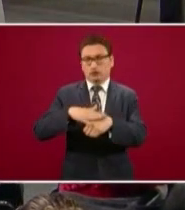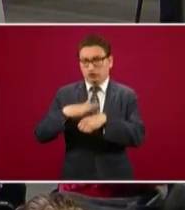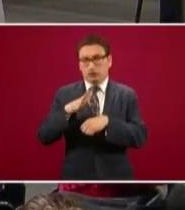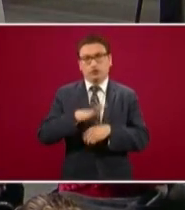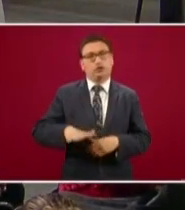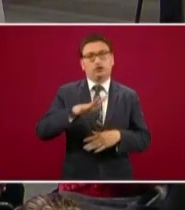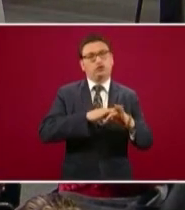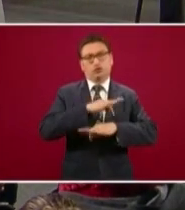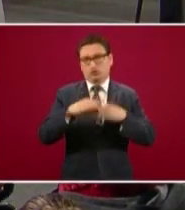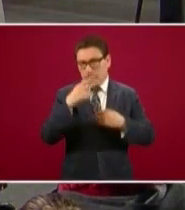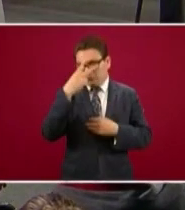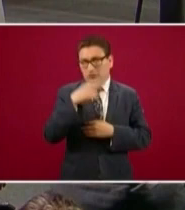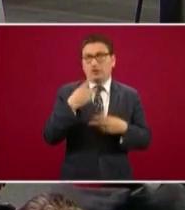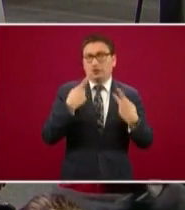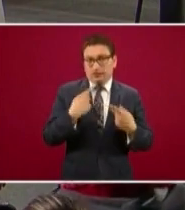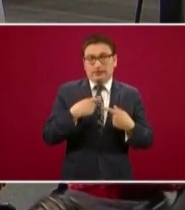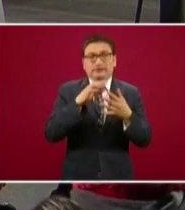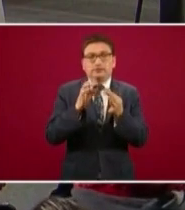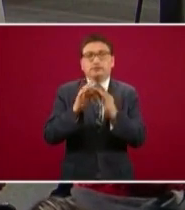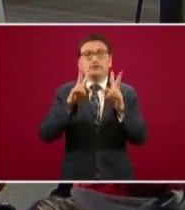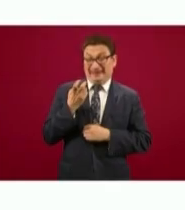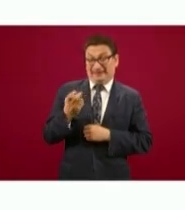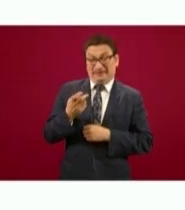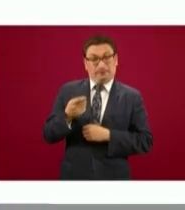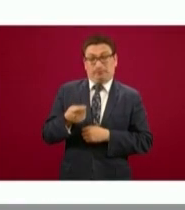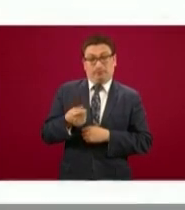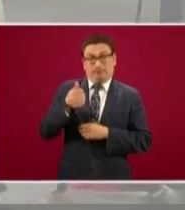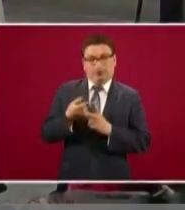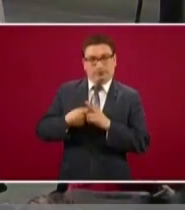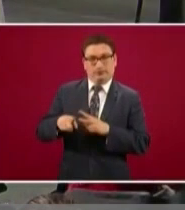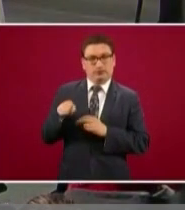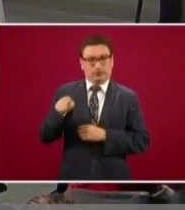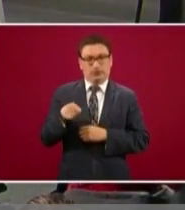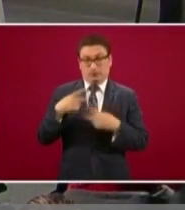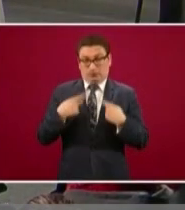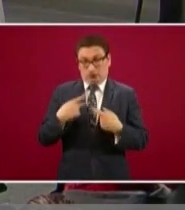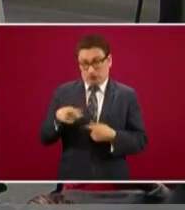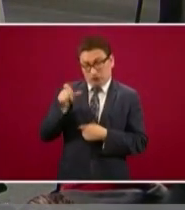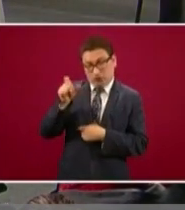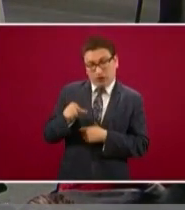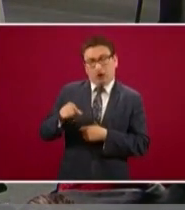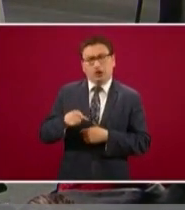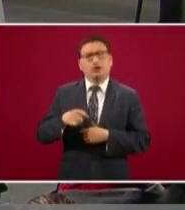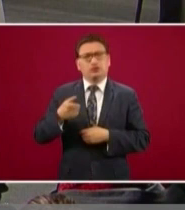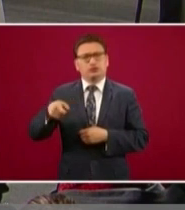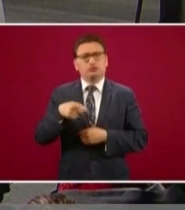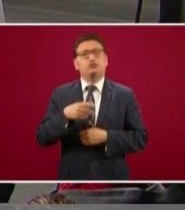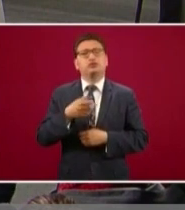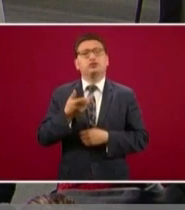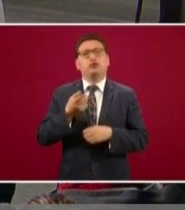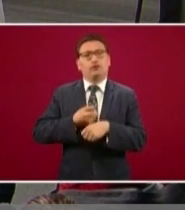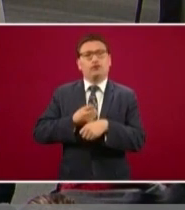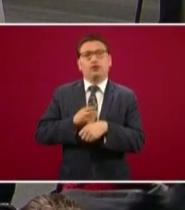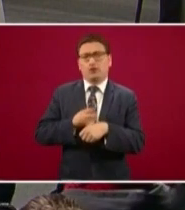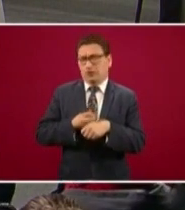pelas autoridades de saúde do país nesta sexta-feira ele exibiu está o indivíduo têm situação estável tem uma